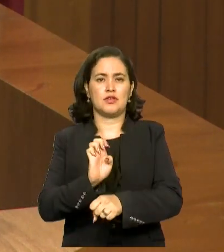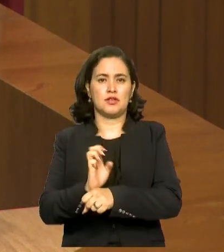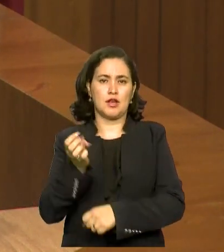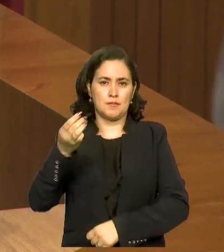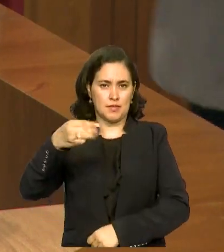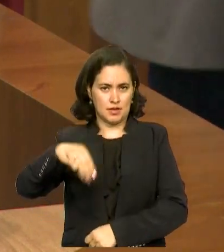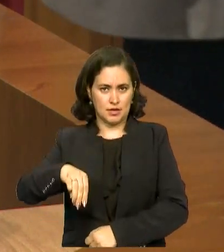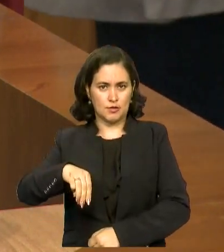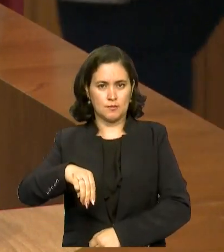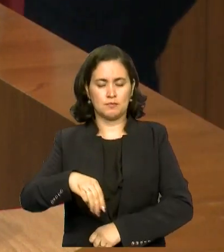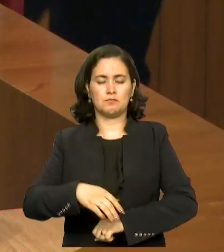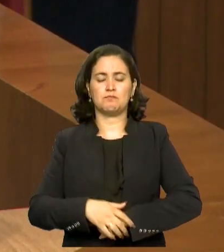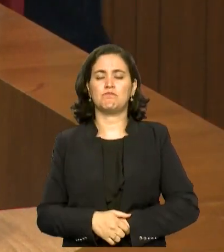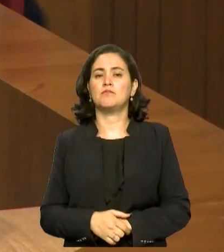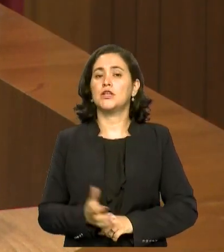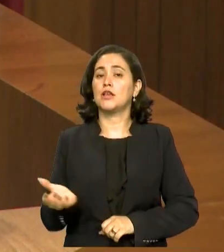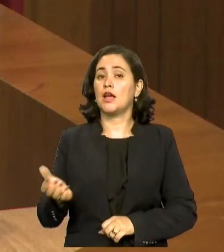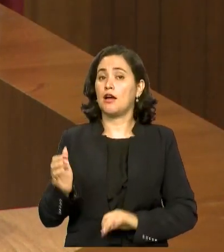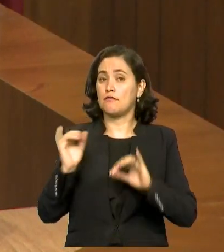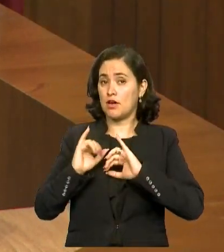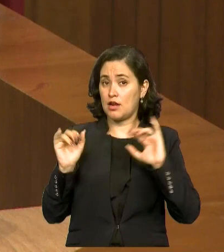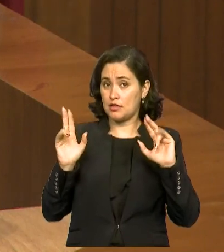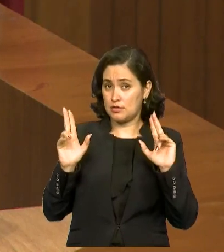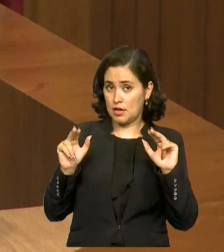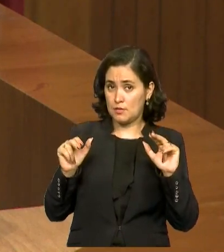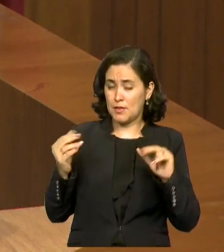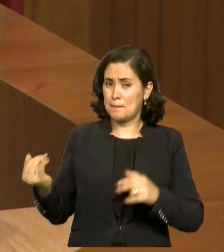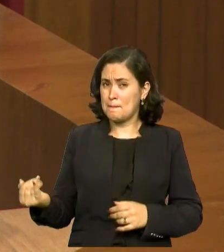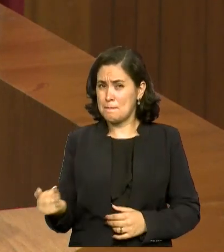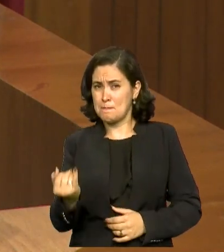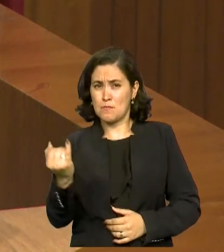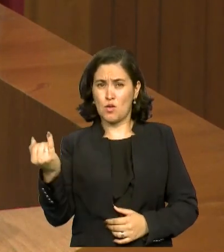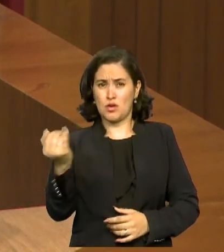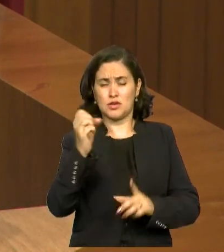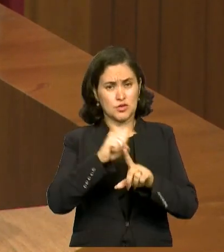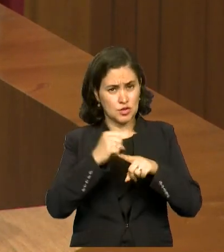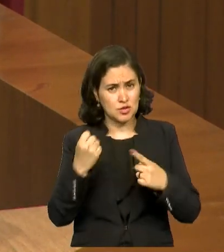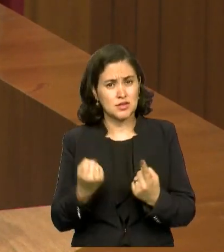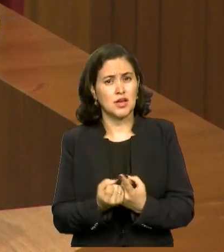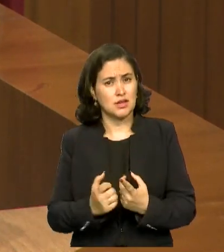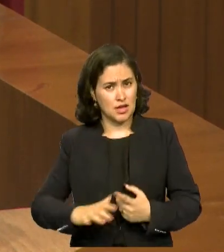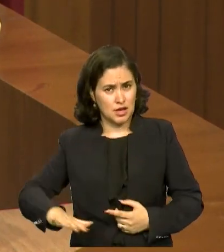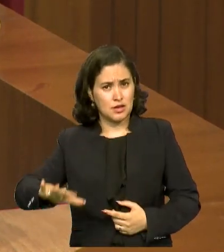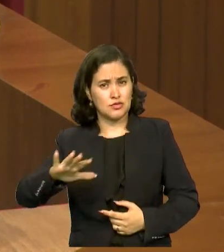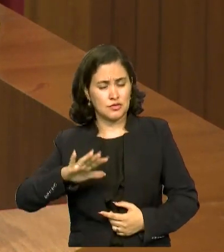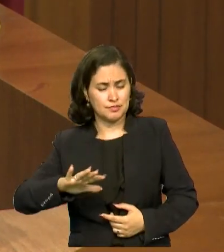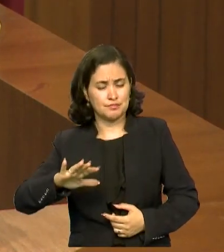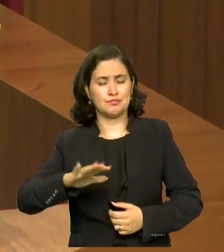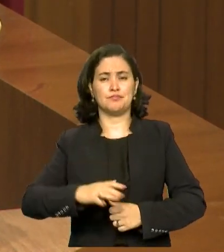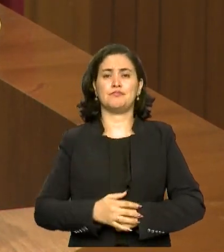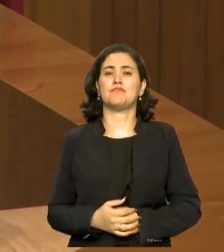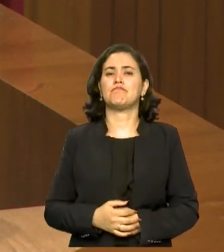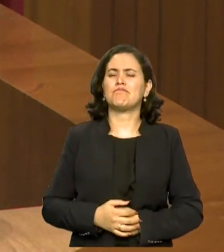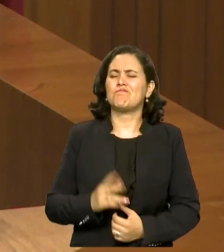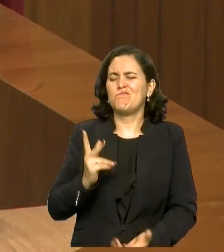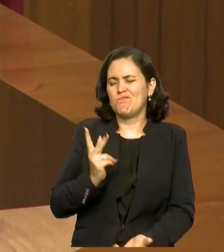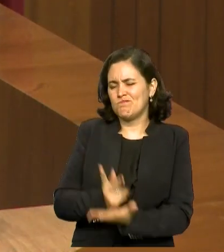um tema que é de extrema importância para a nossa sociedade de um modo geral e que sempre nos